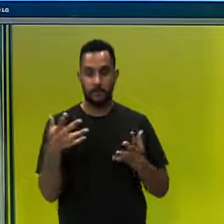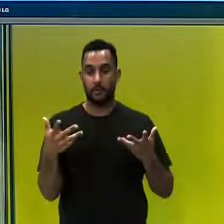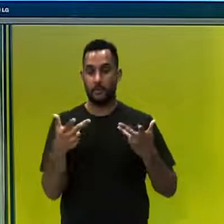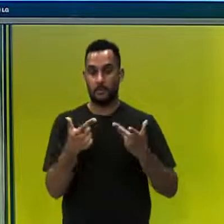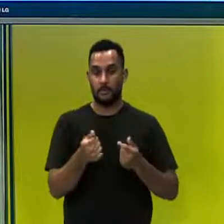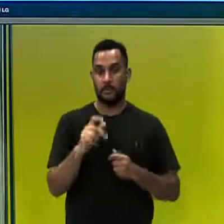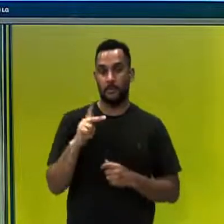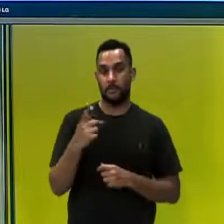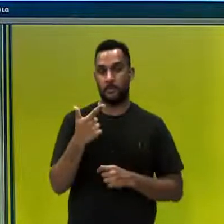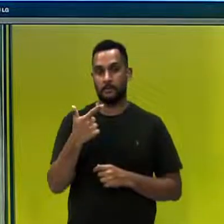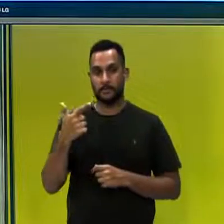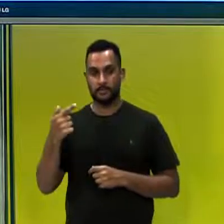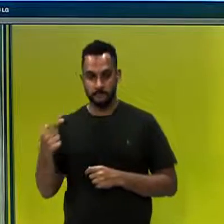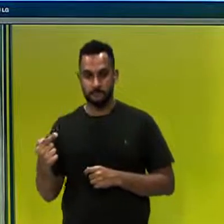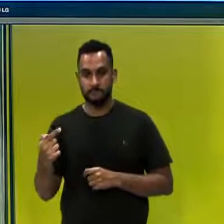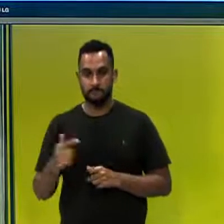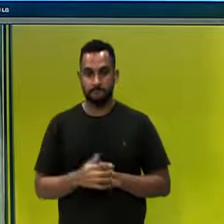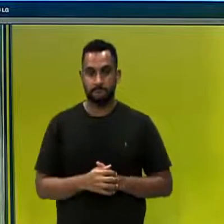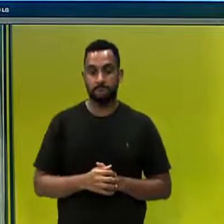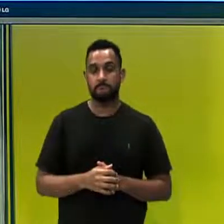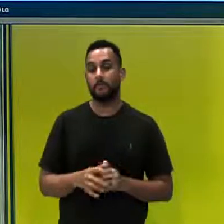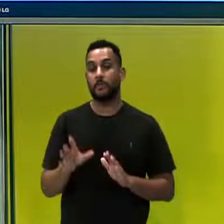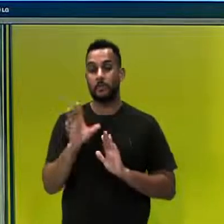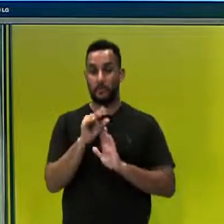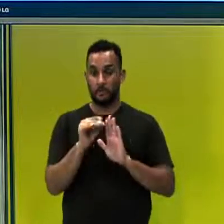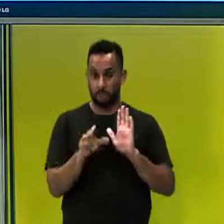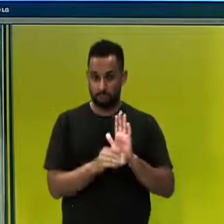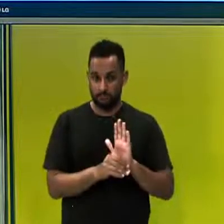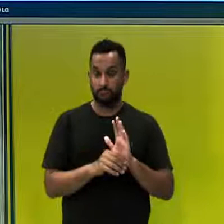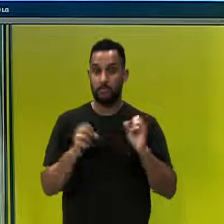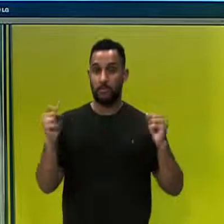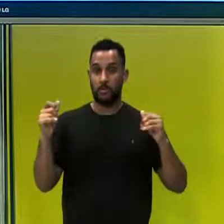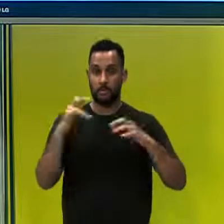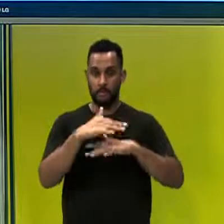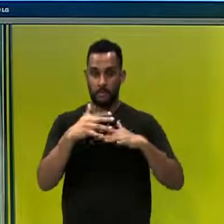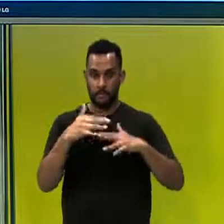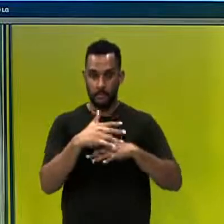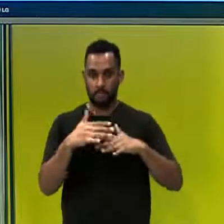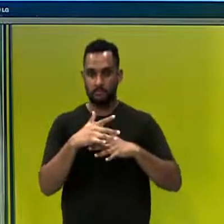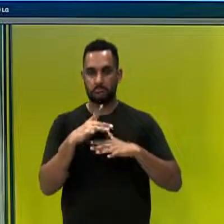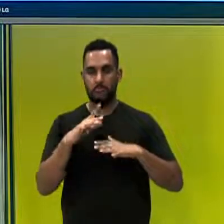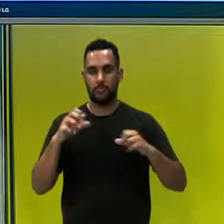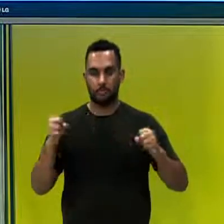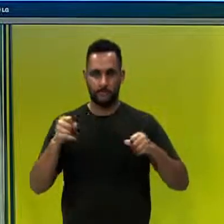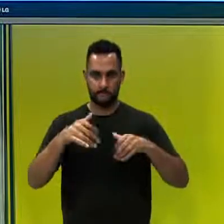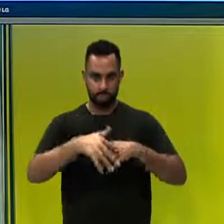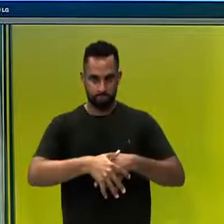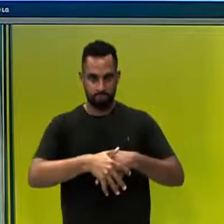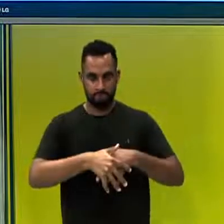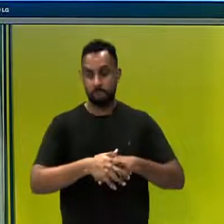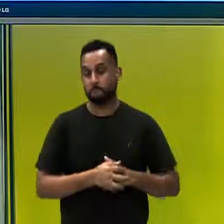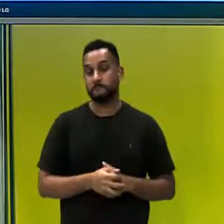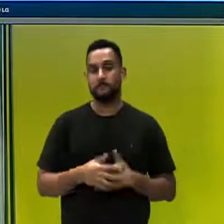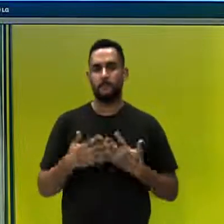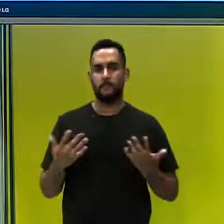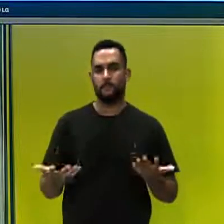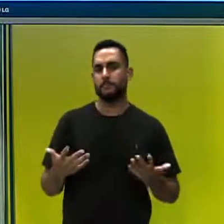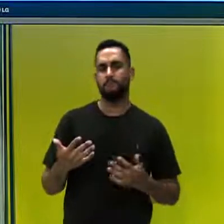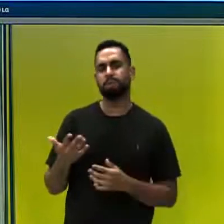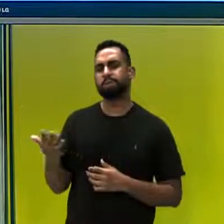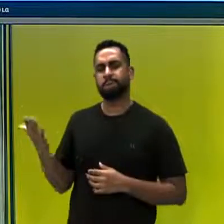habilidade H27. E o conteúdo, urbanização e redes. Nós temos aqui primeiro, então, o que é